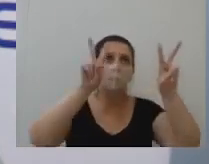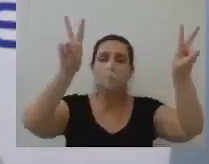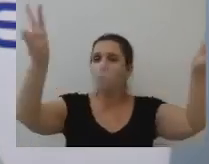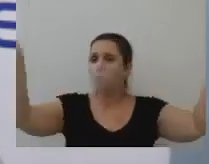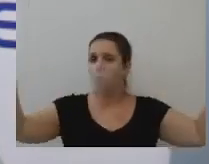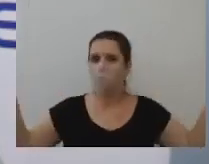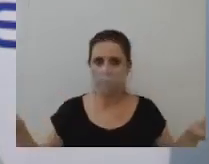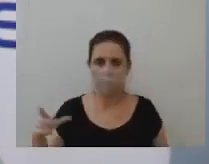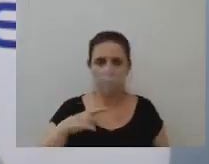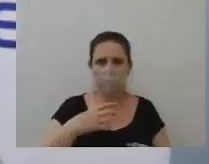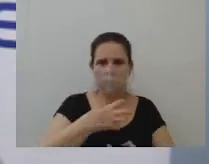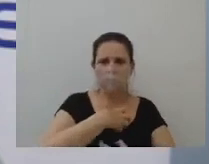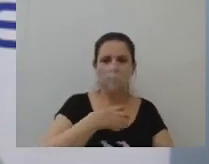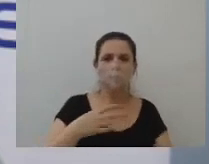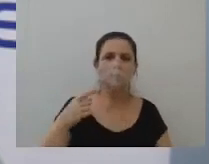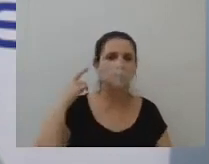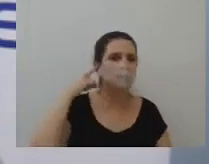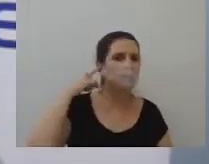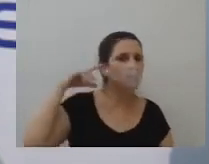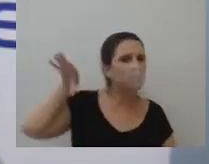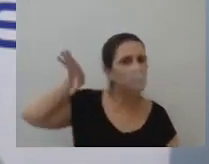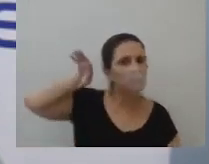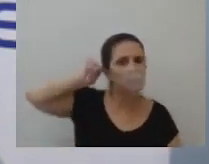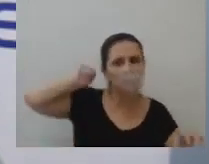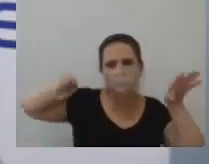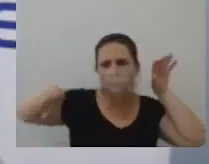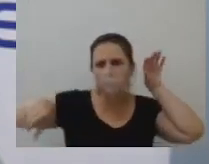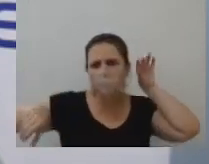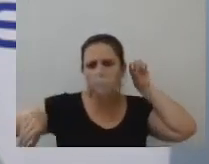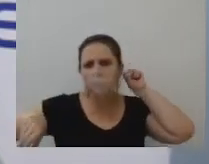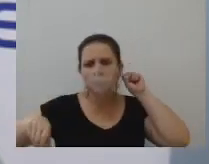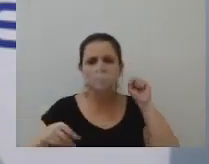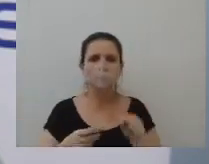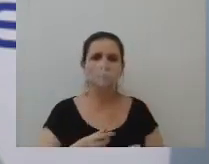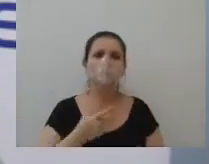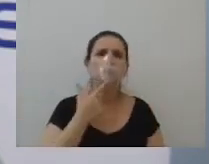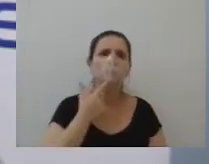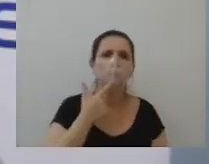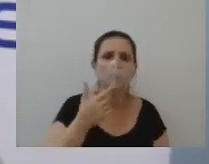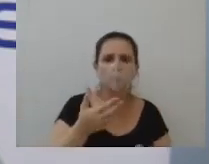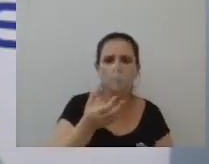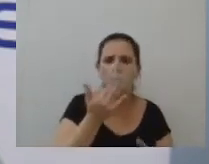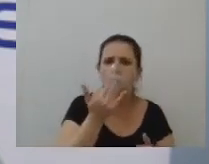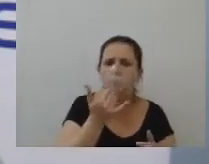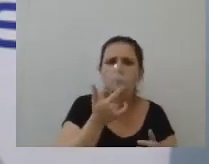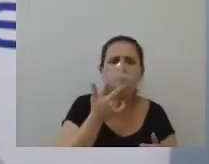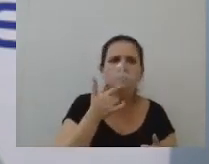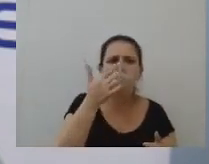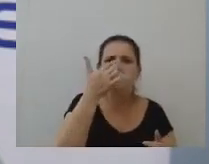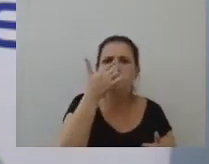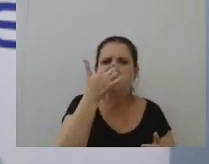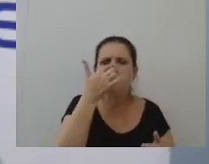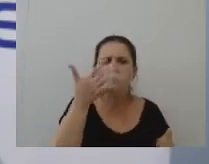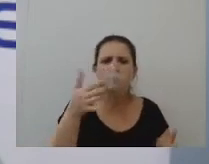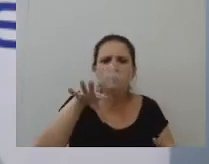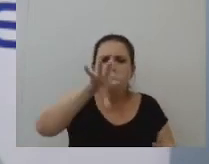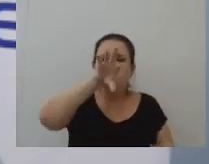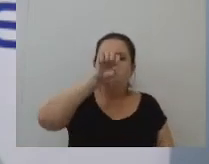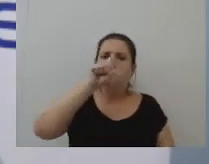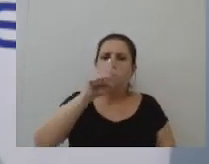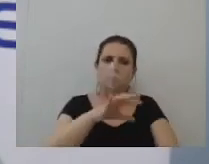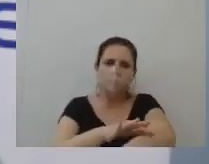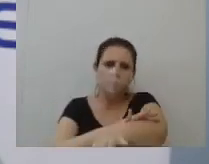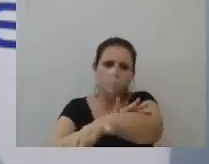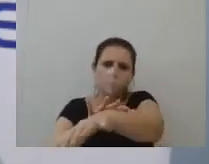que enxergar. Temos sensores no ouvido, temos sensores no paladar, no olfato, temos sensores na pele. Na